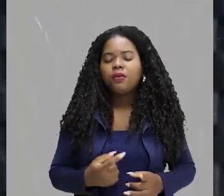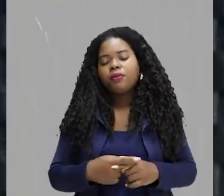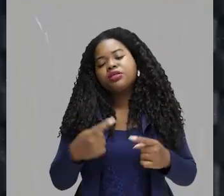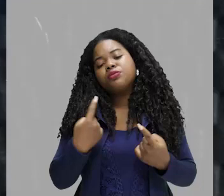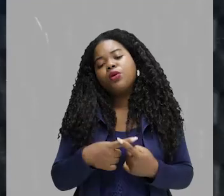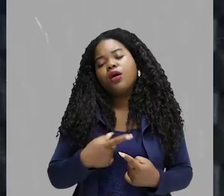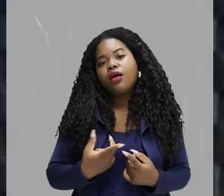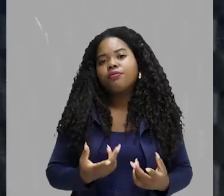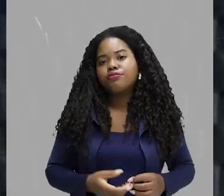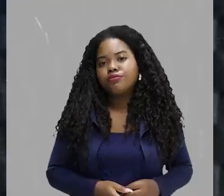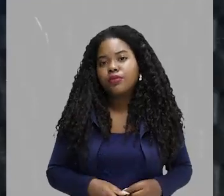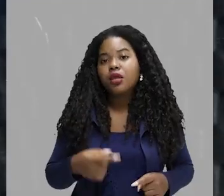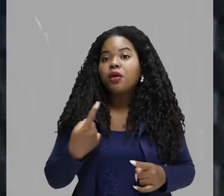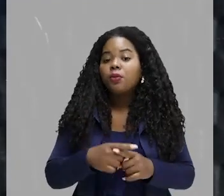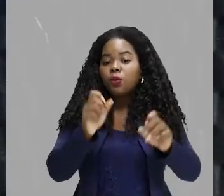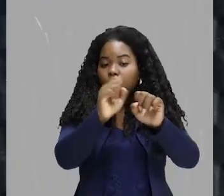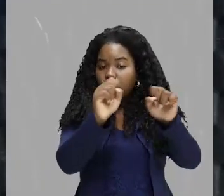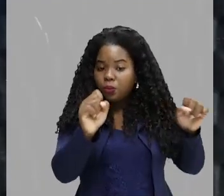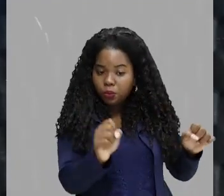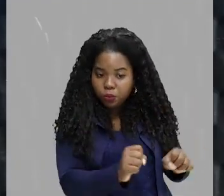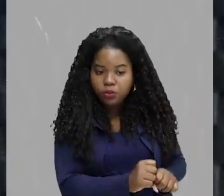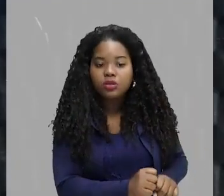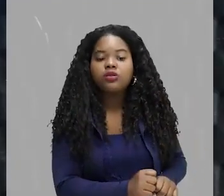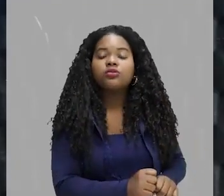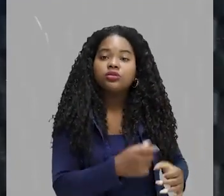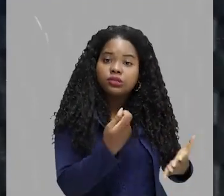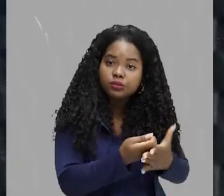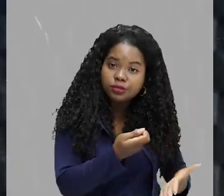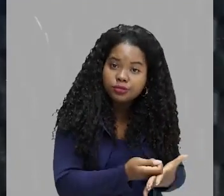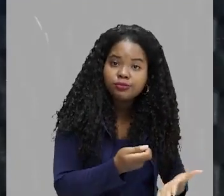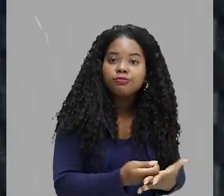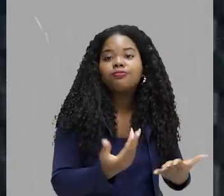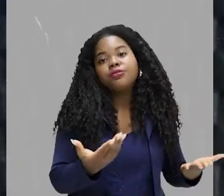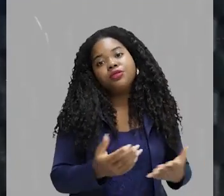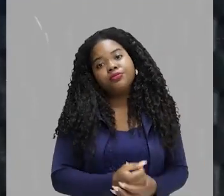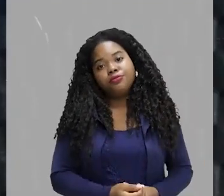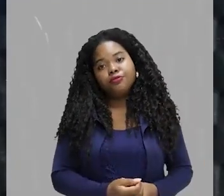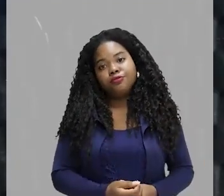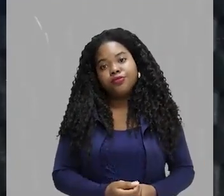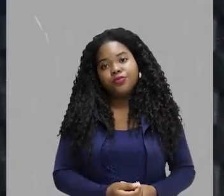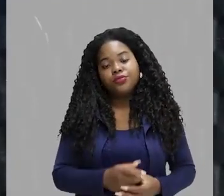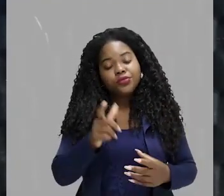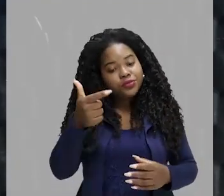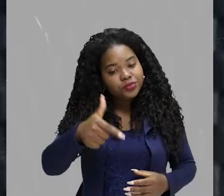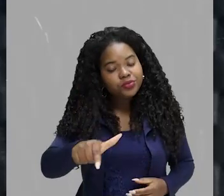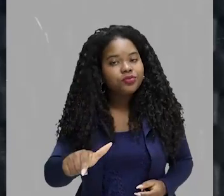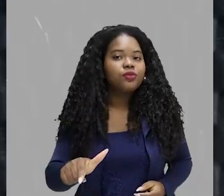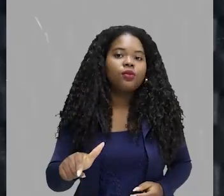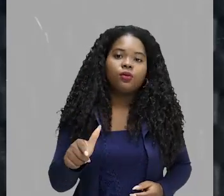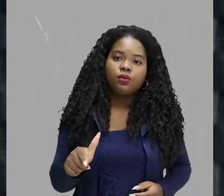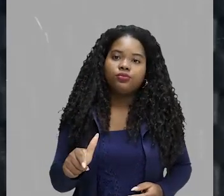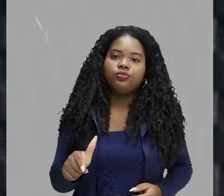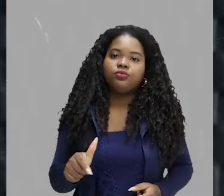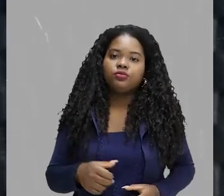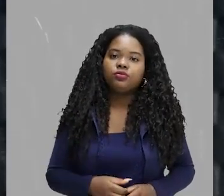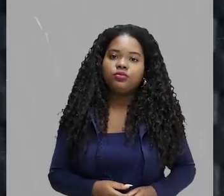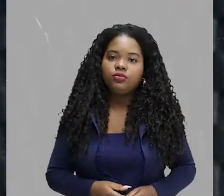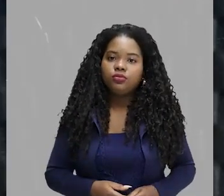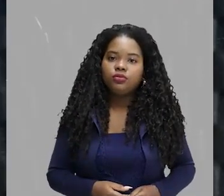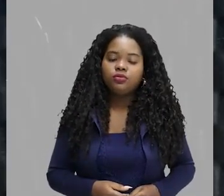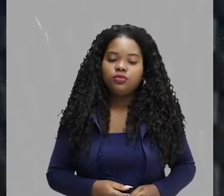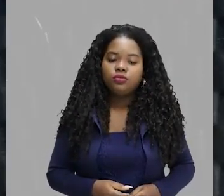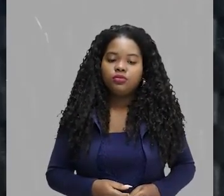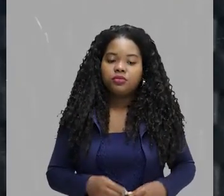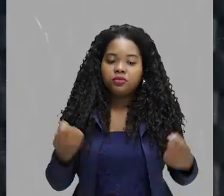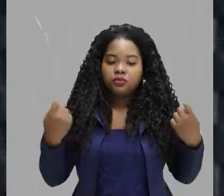consome tanto? Porque o sistema exige isso de nós. Para que ele continue funcionando, o consumo precisa ser massificado. A